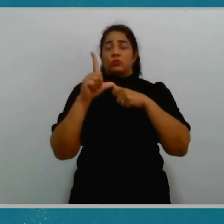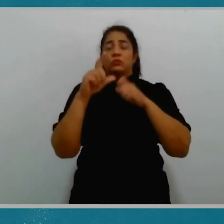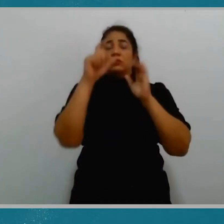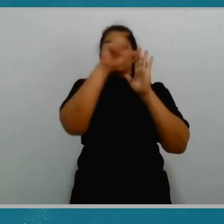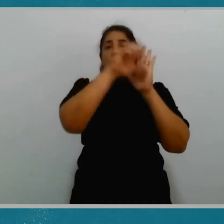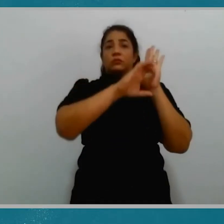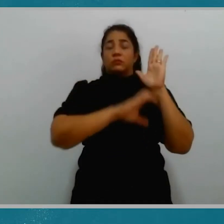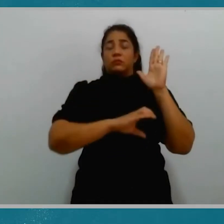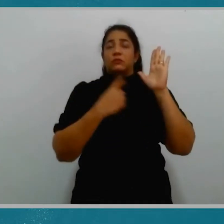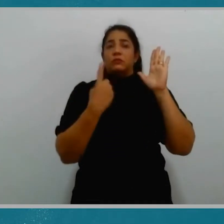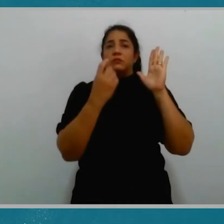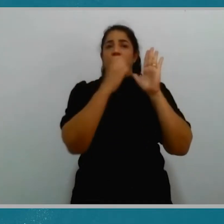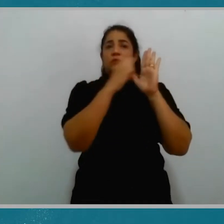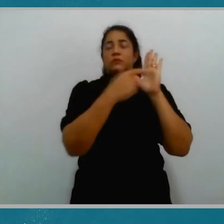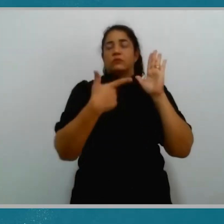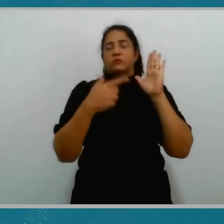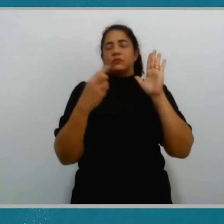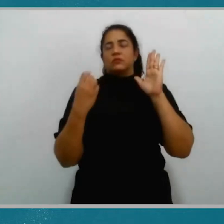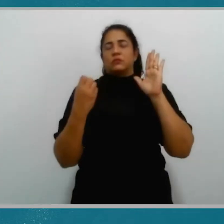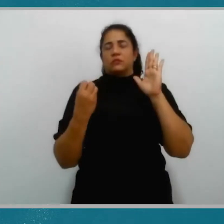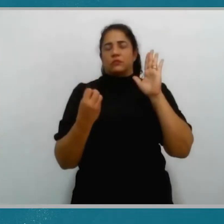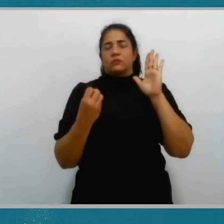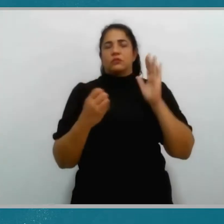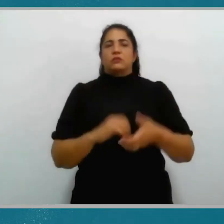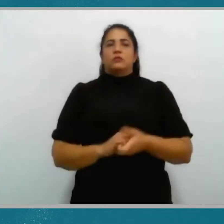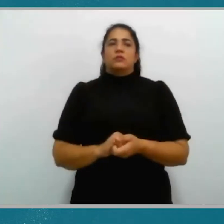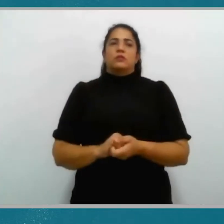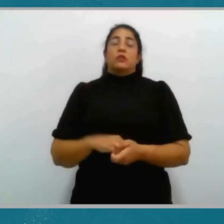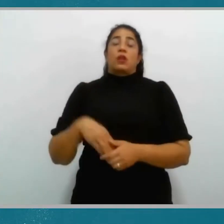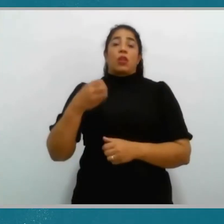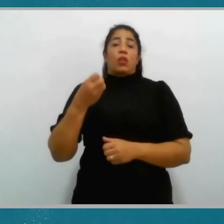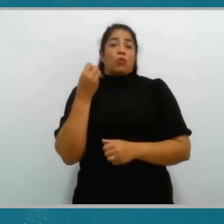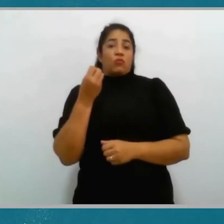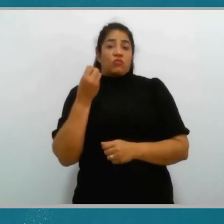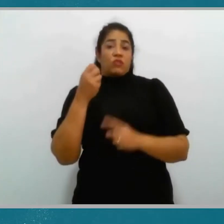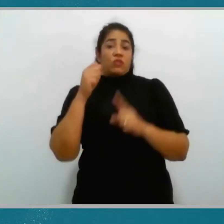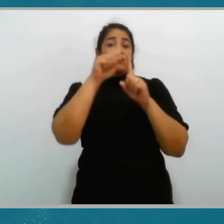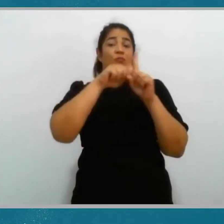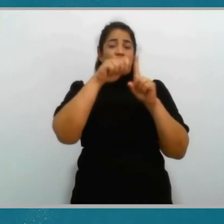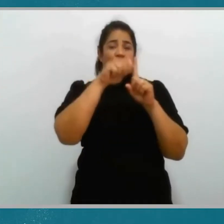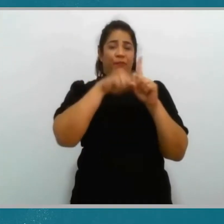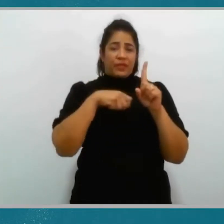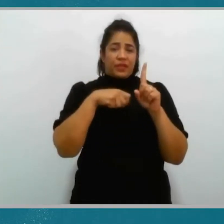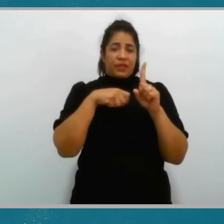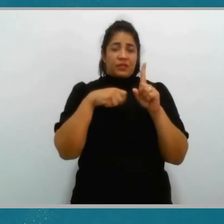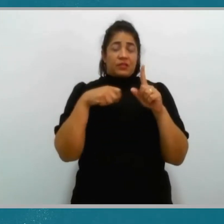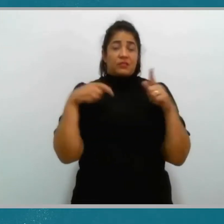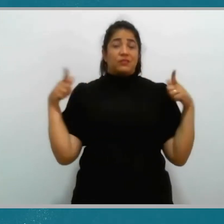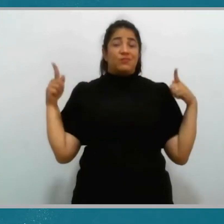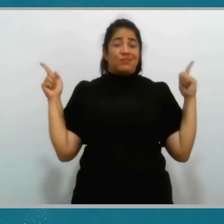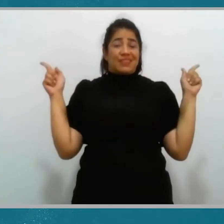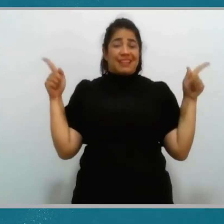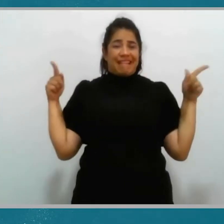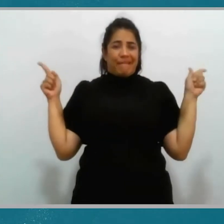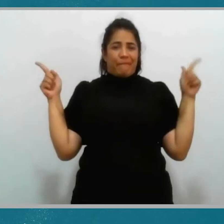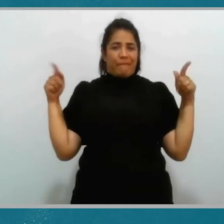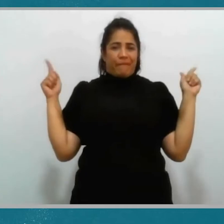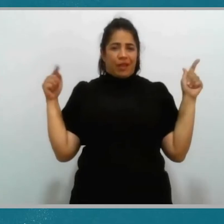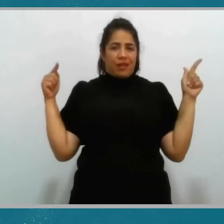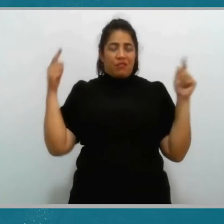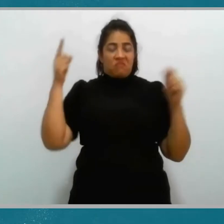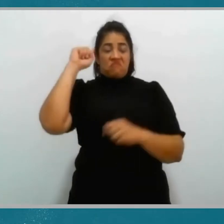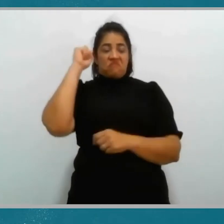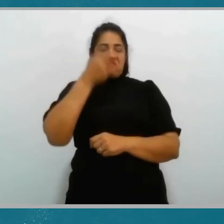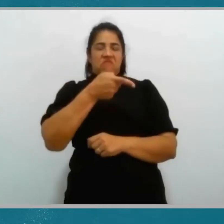No 6º mês, foi o anjo Gabriel enviado da parte de Deus para uma cidade da Galiléia